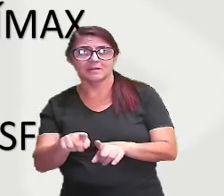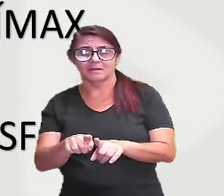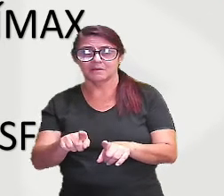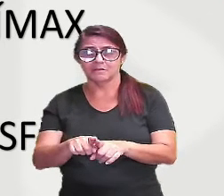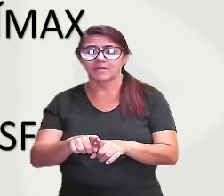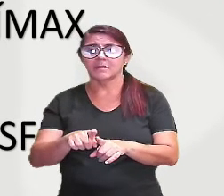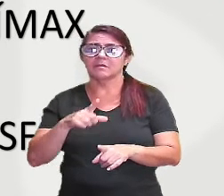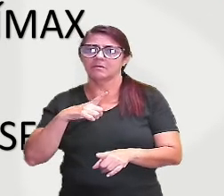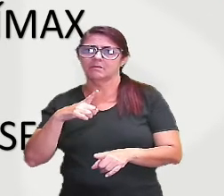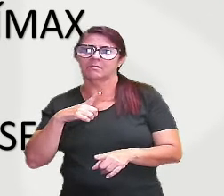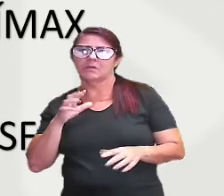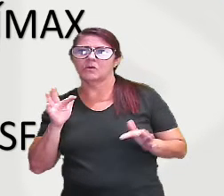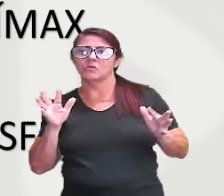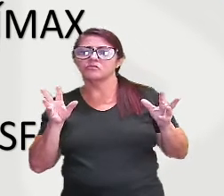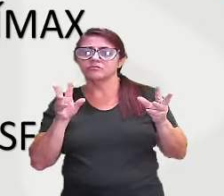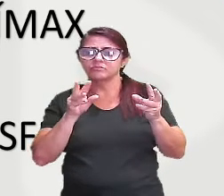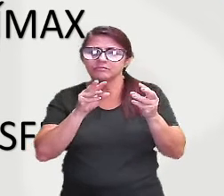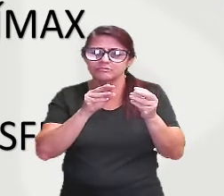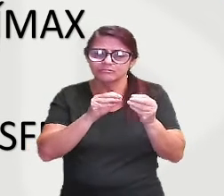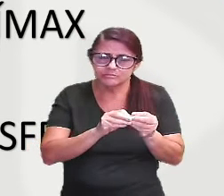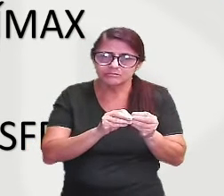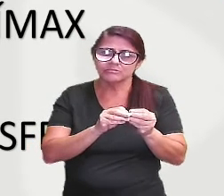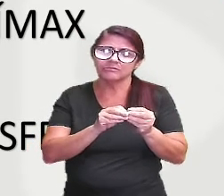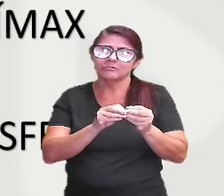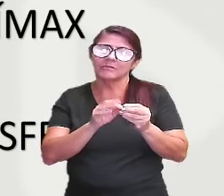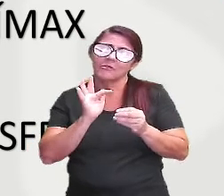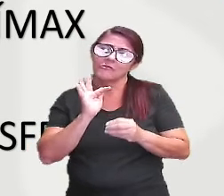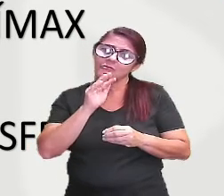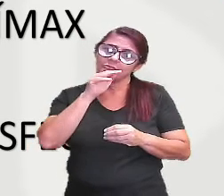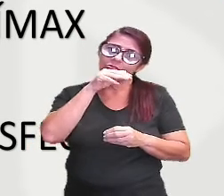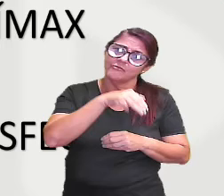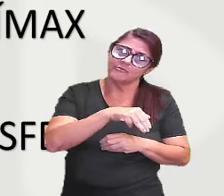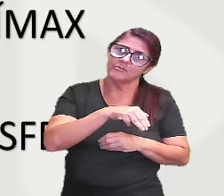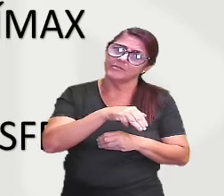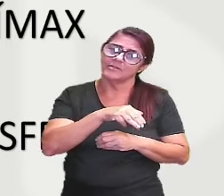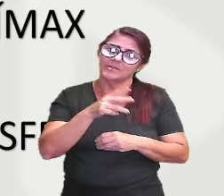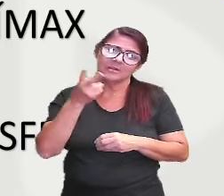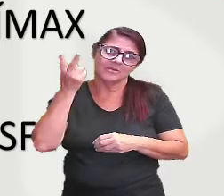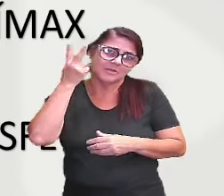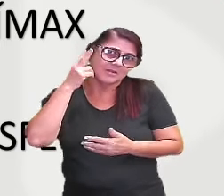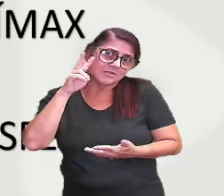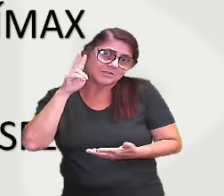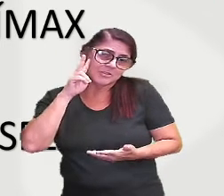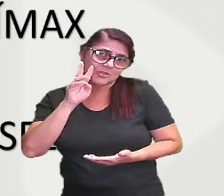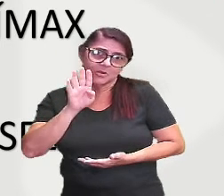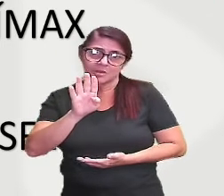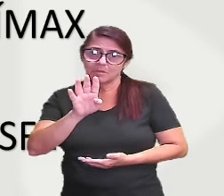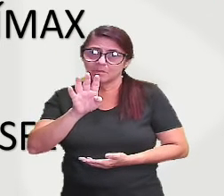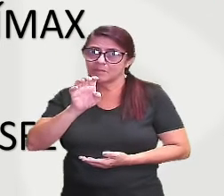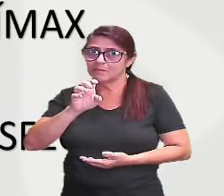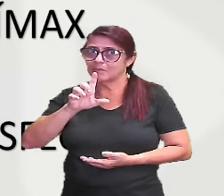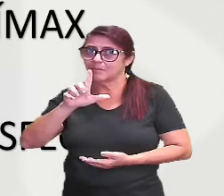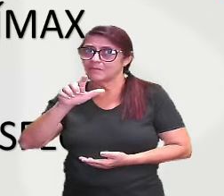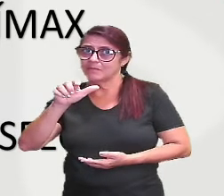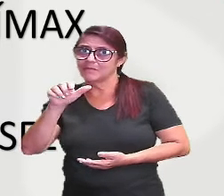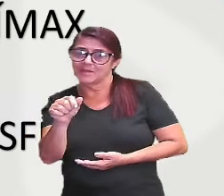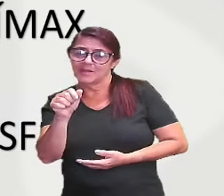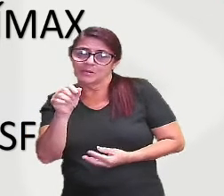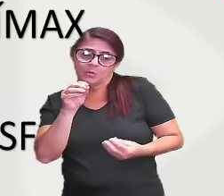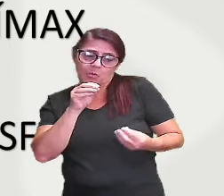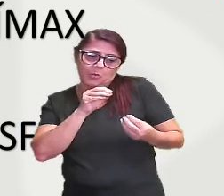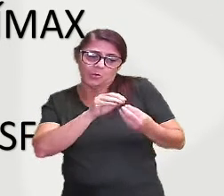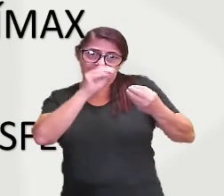o desfecho. O desfecho é o finalzinho, onde a Bela dá um beijo nele